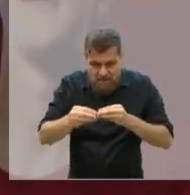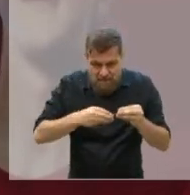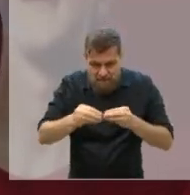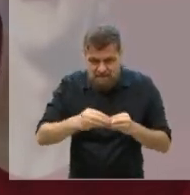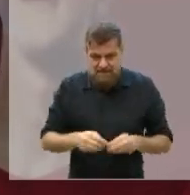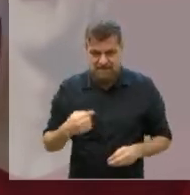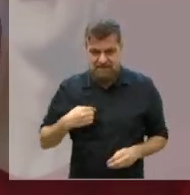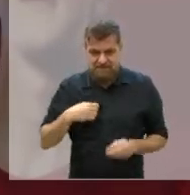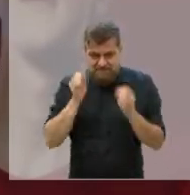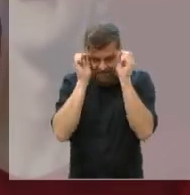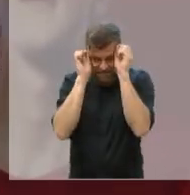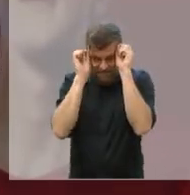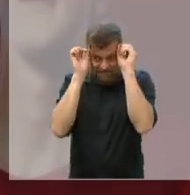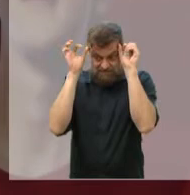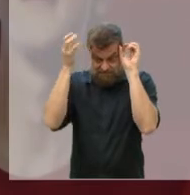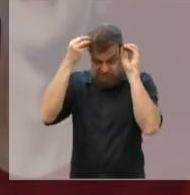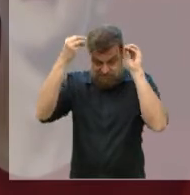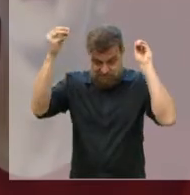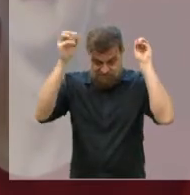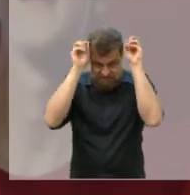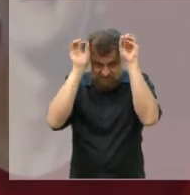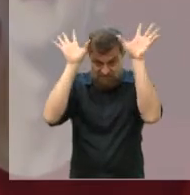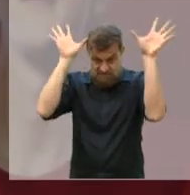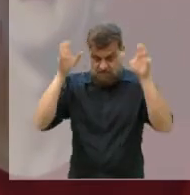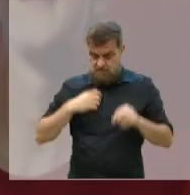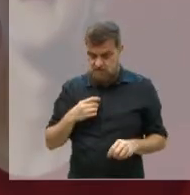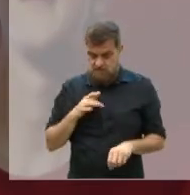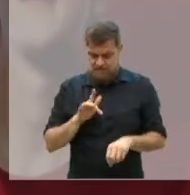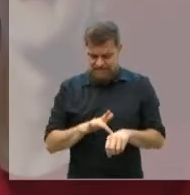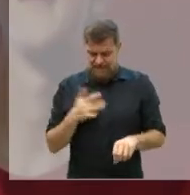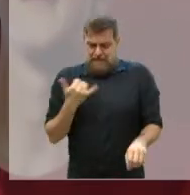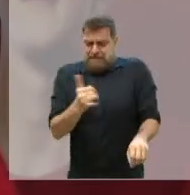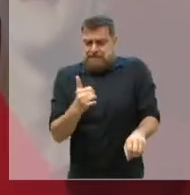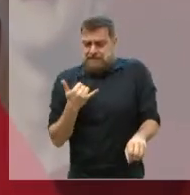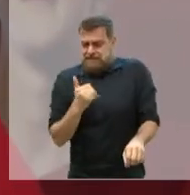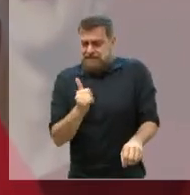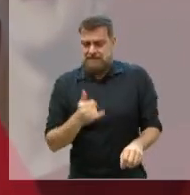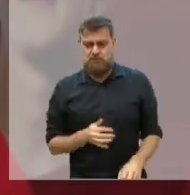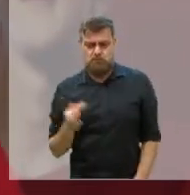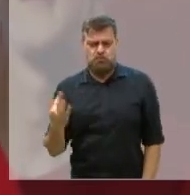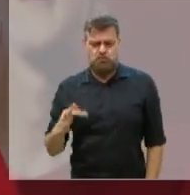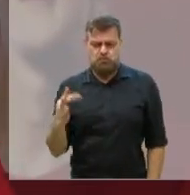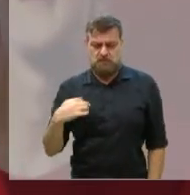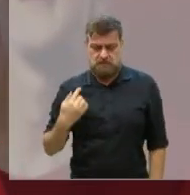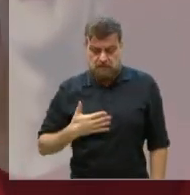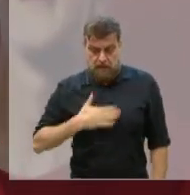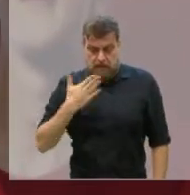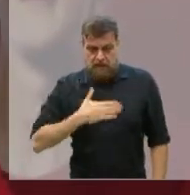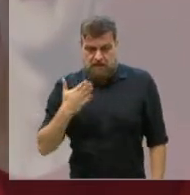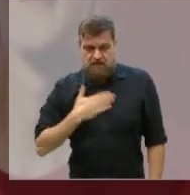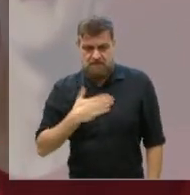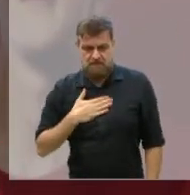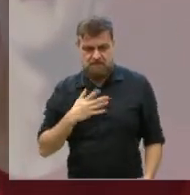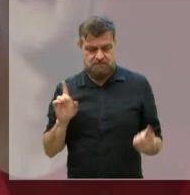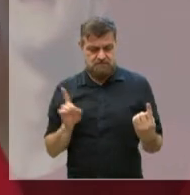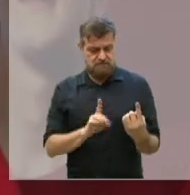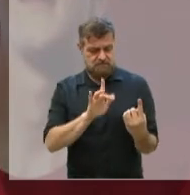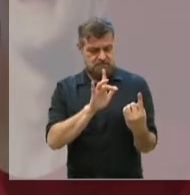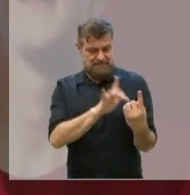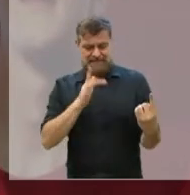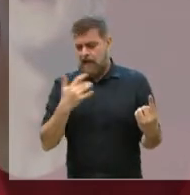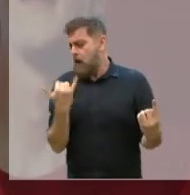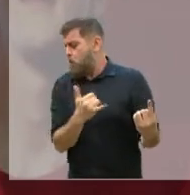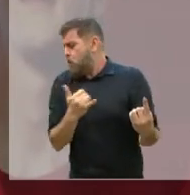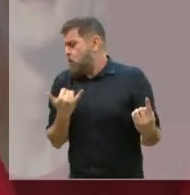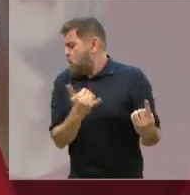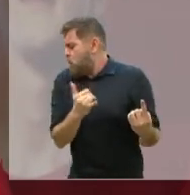arrepiar o cabelo tanto assim, né? Vai sentir. Mas assusta, né? Porque como essa energia está acumulada em você, você coloca a mão em alguém, você toma um choque. E o